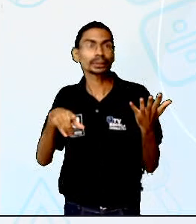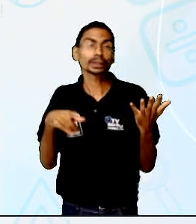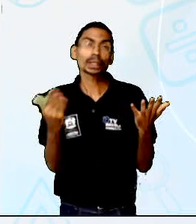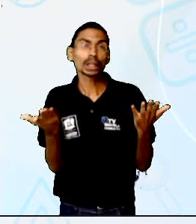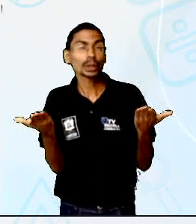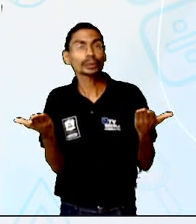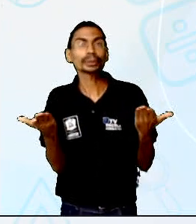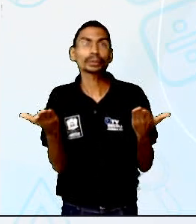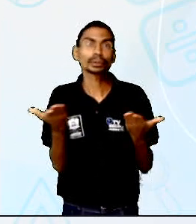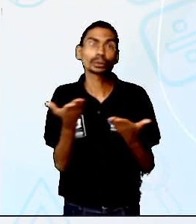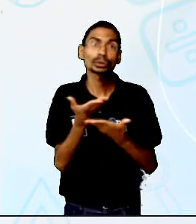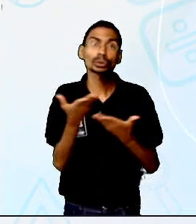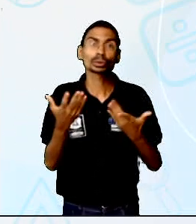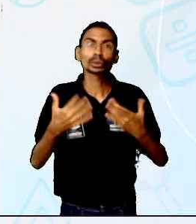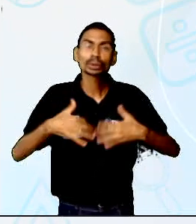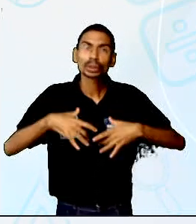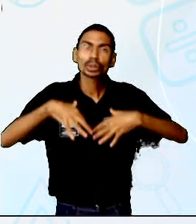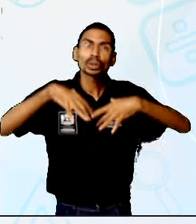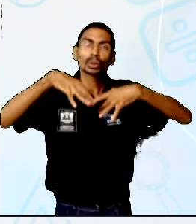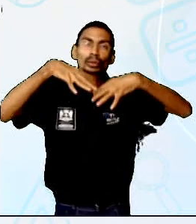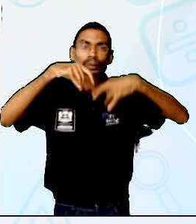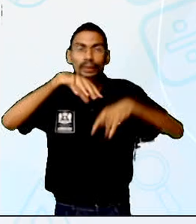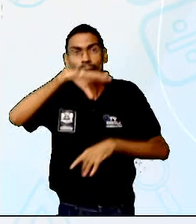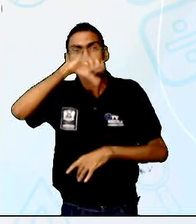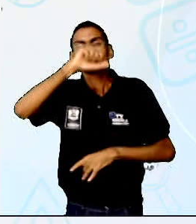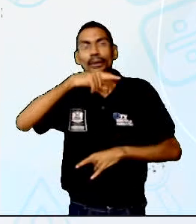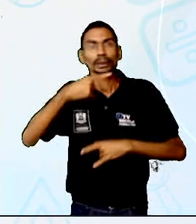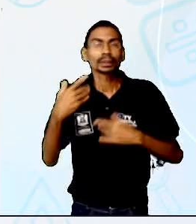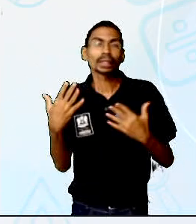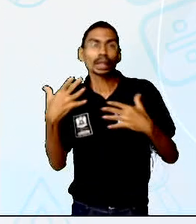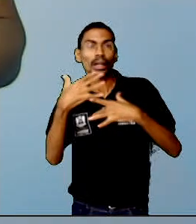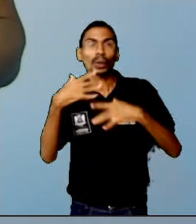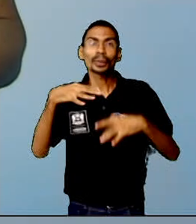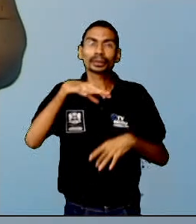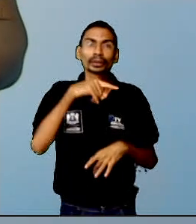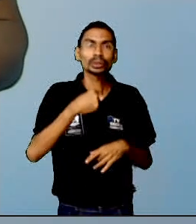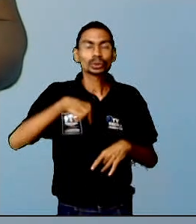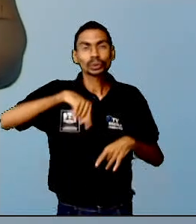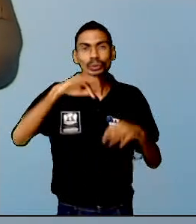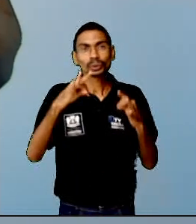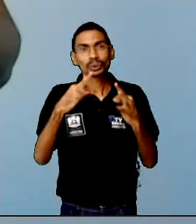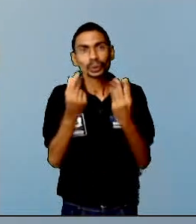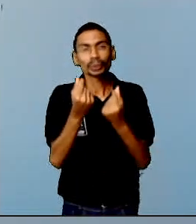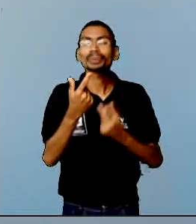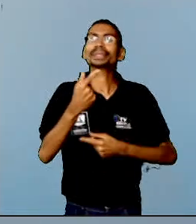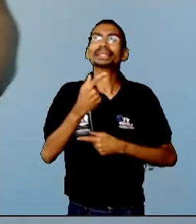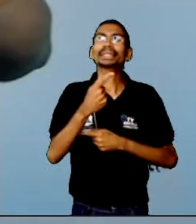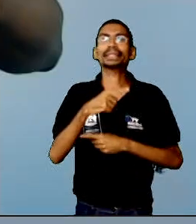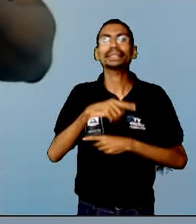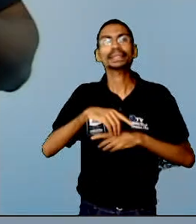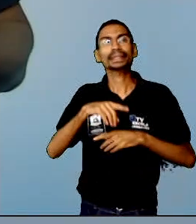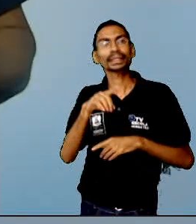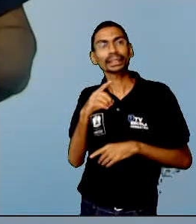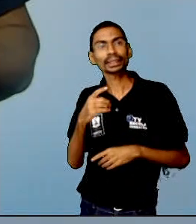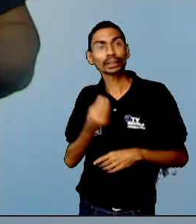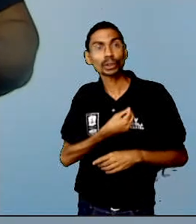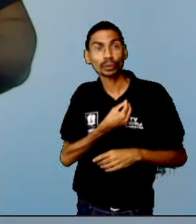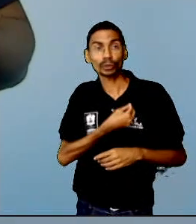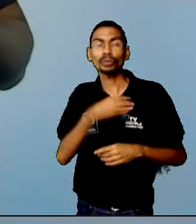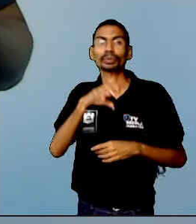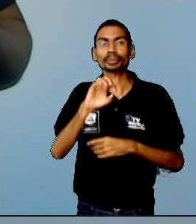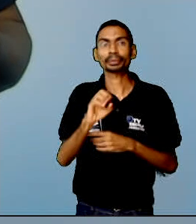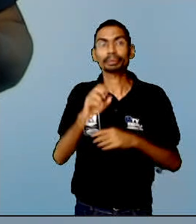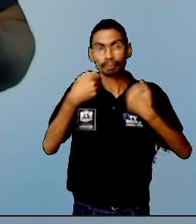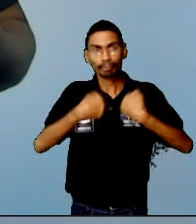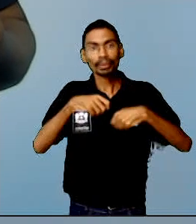troca gasosa. Todo ser vivo, ele necessita de oxigênio e ele produz o gás carbônico. Mas